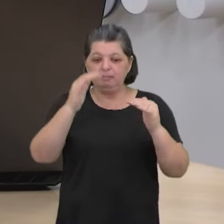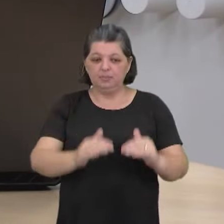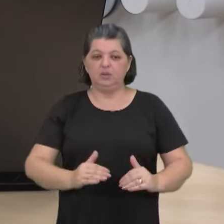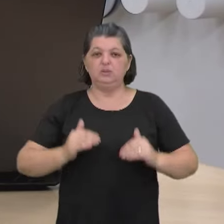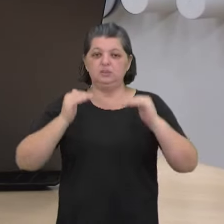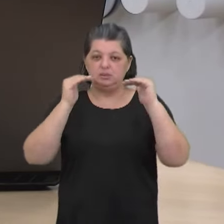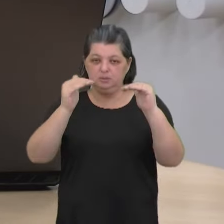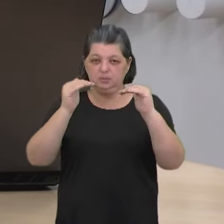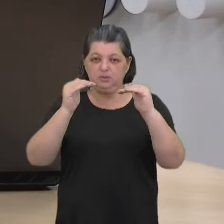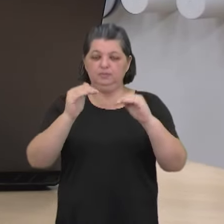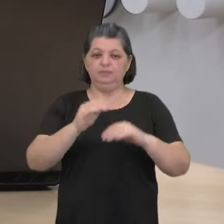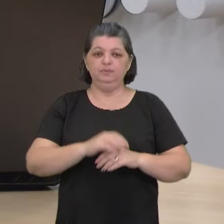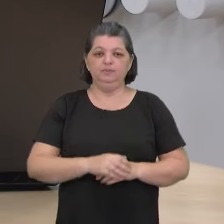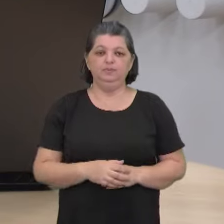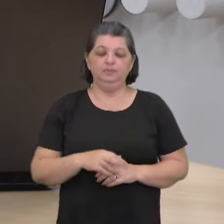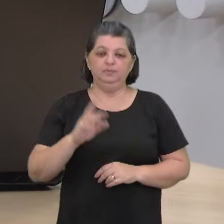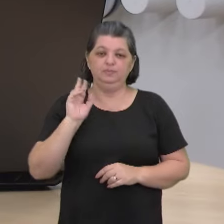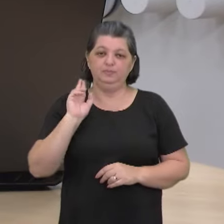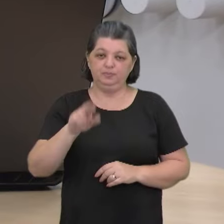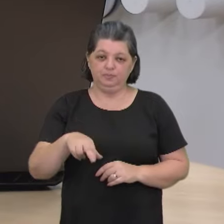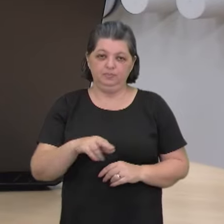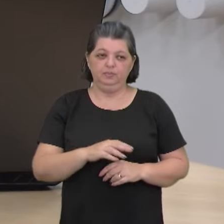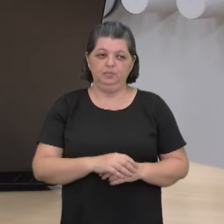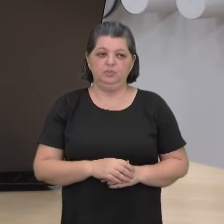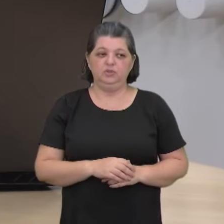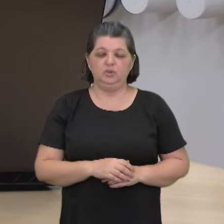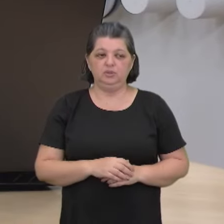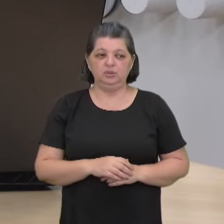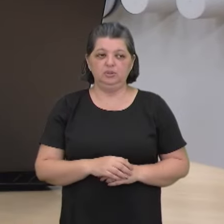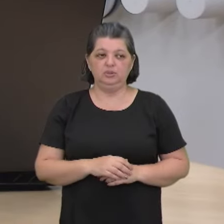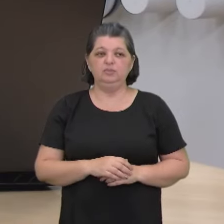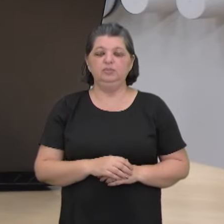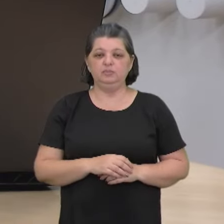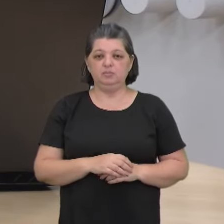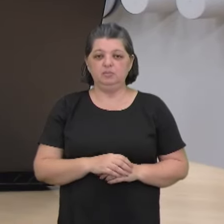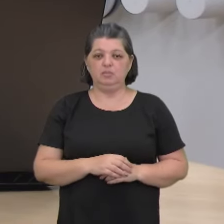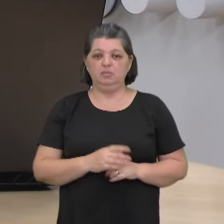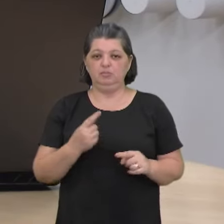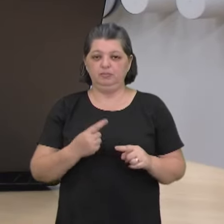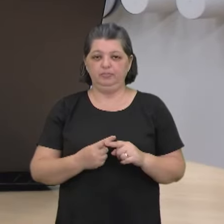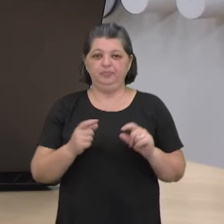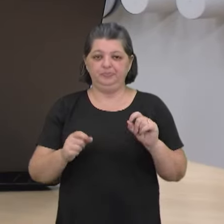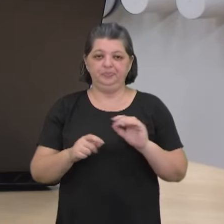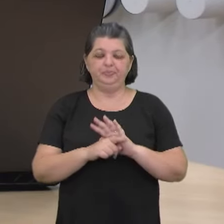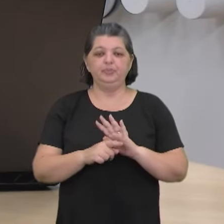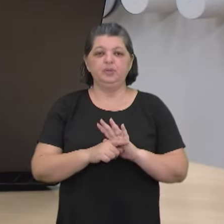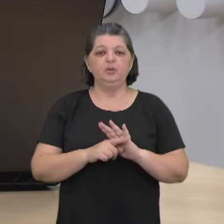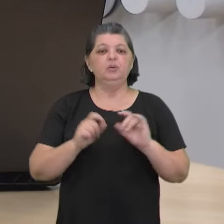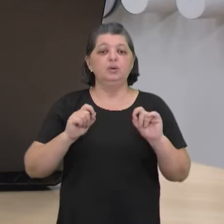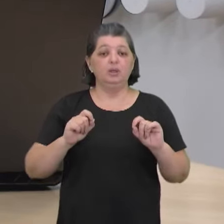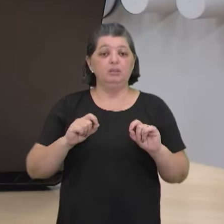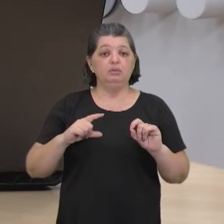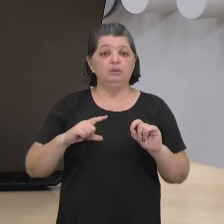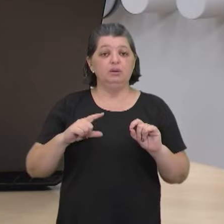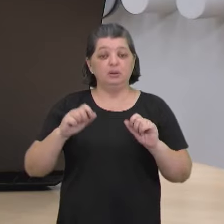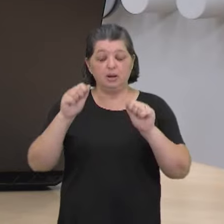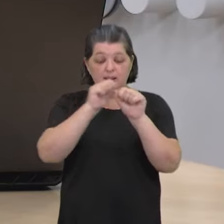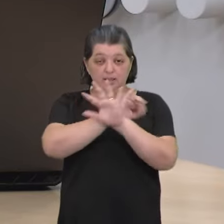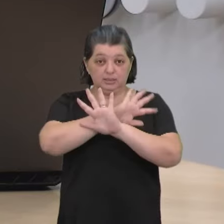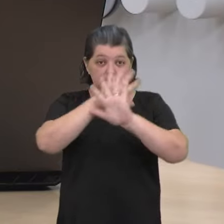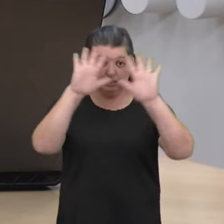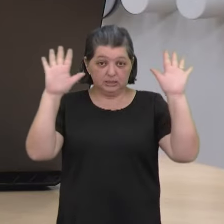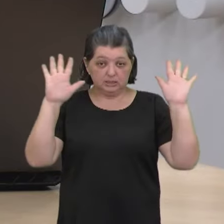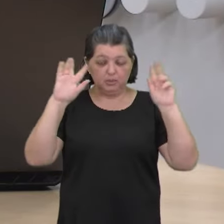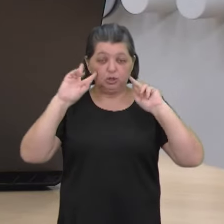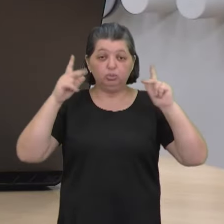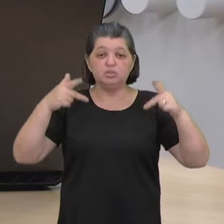da razão. À medida em que eles colocam que o que move o ser humano, o esclarecimento,